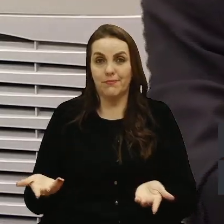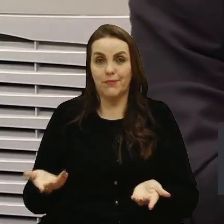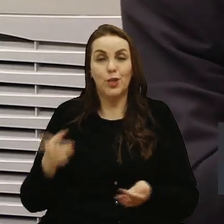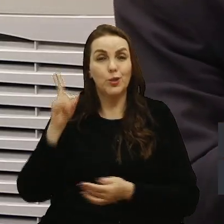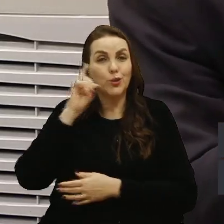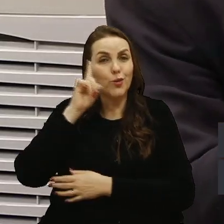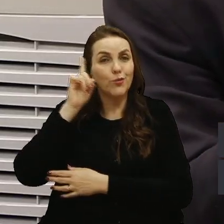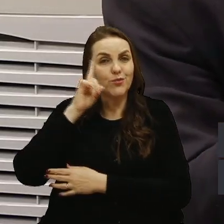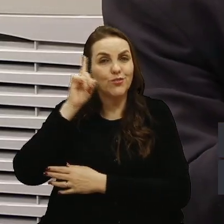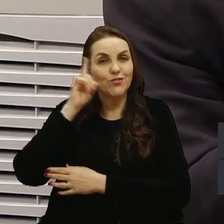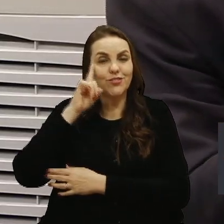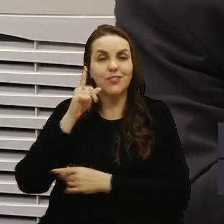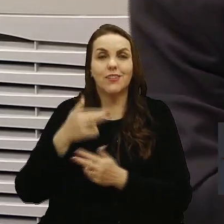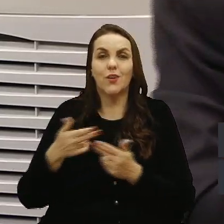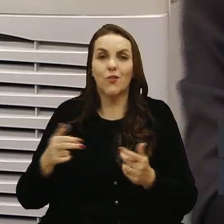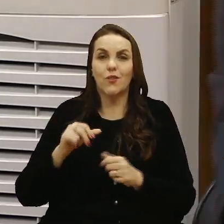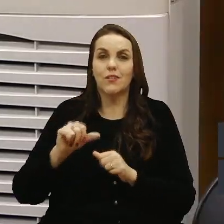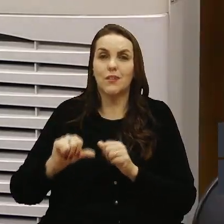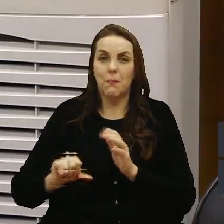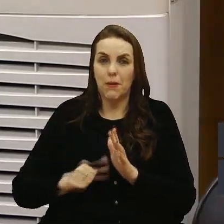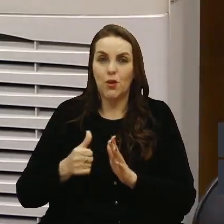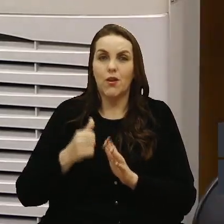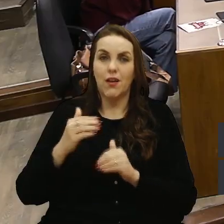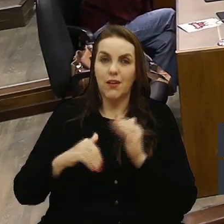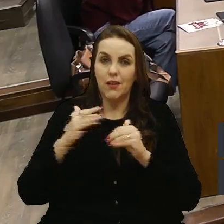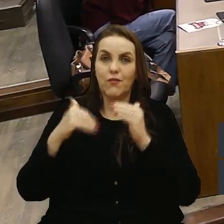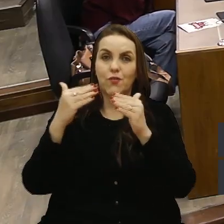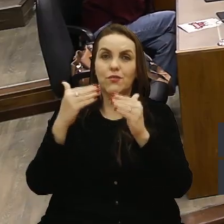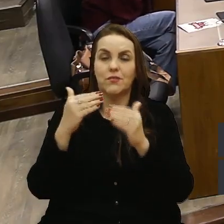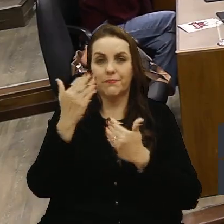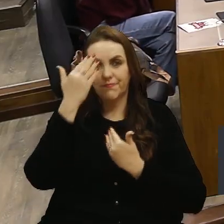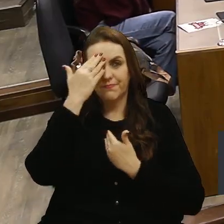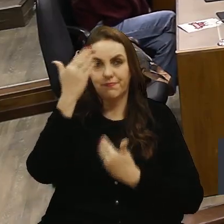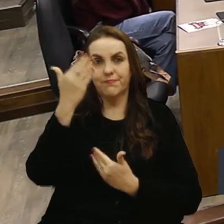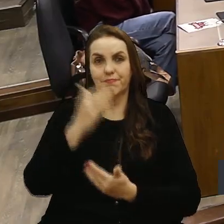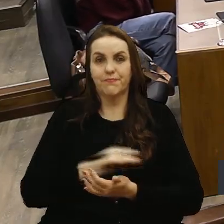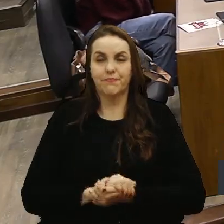ser melhorado e em processo de evolução. Muito obrigado. Em declaração de voto...